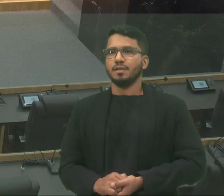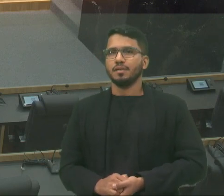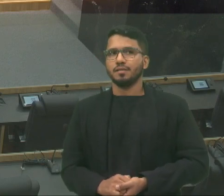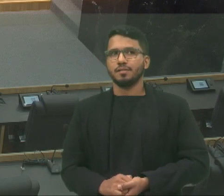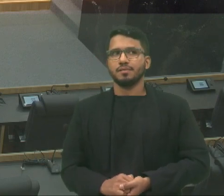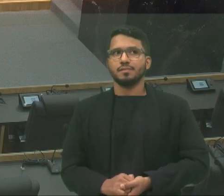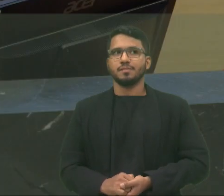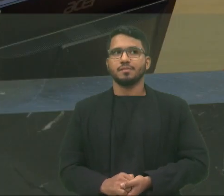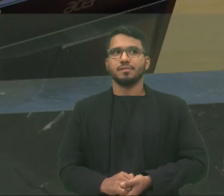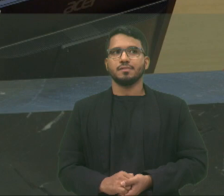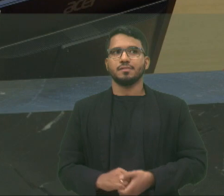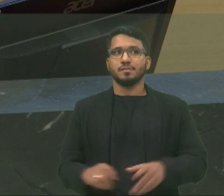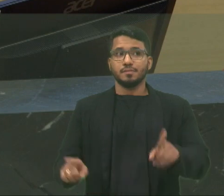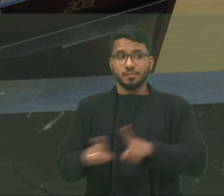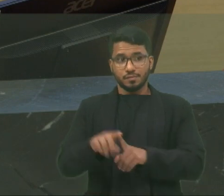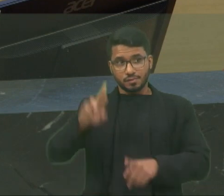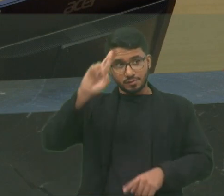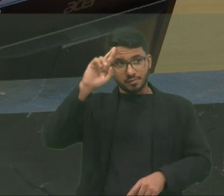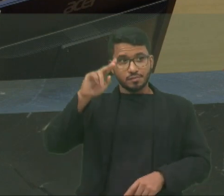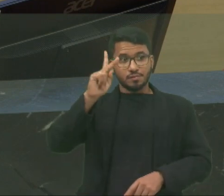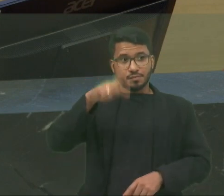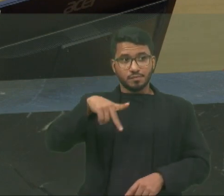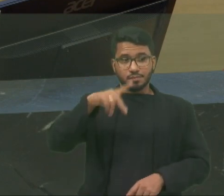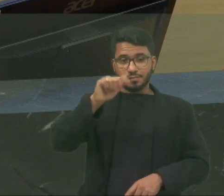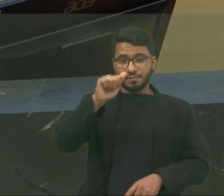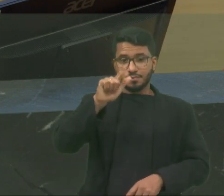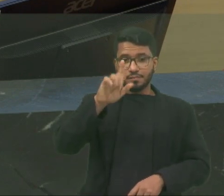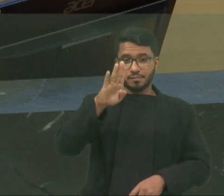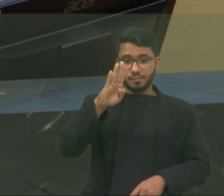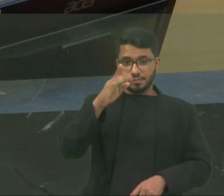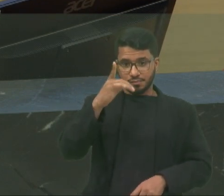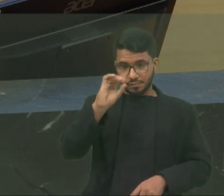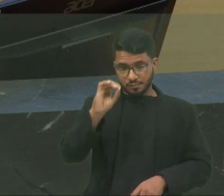Também, senhor Pablo Nunes aqui, nós, como